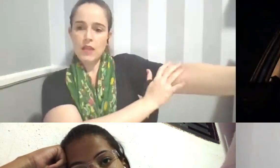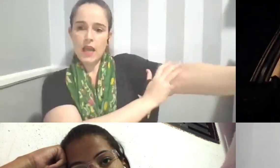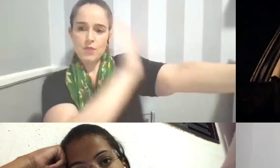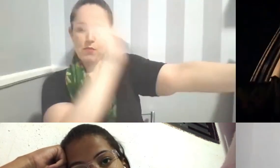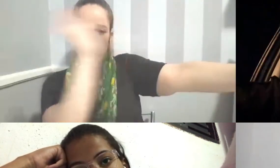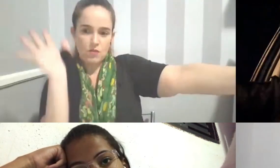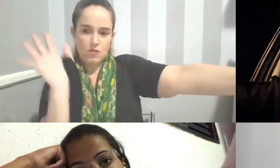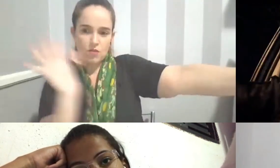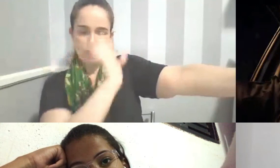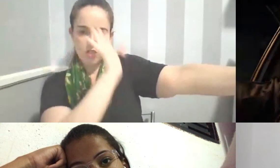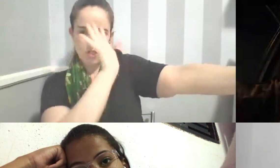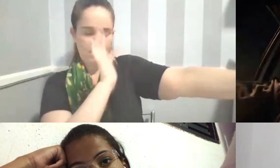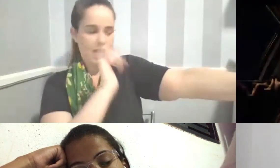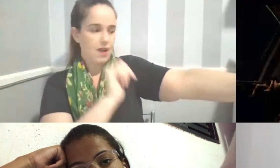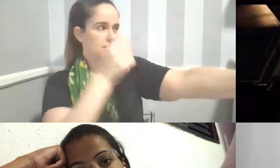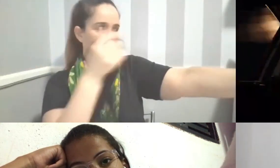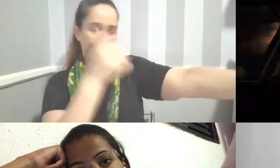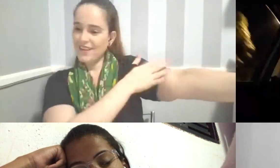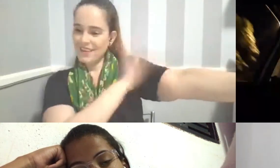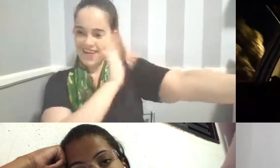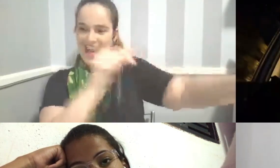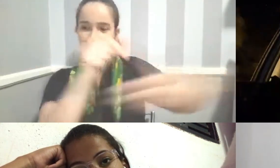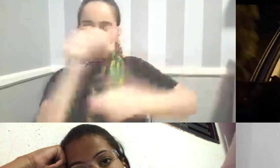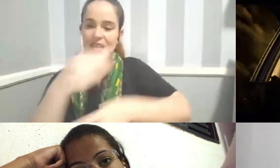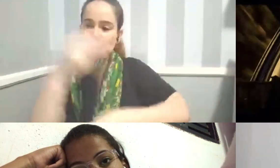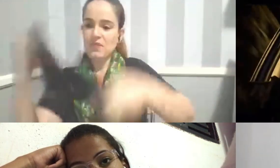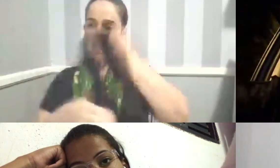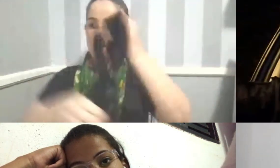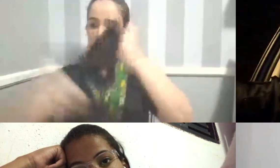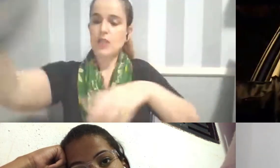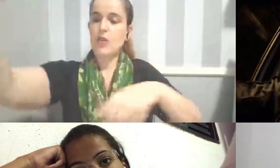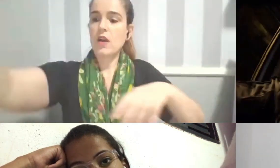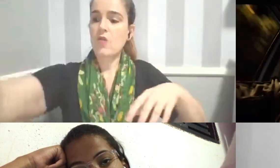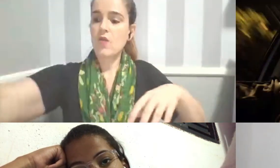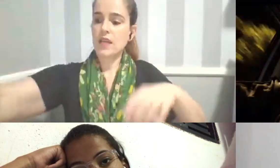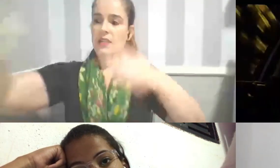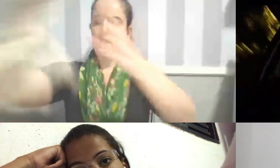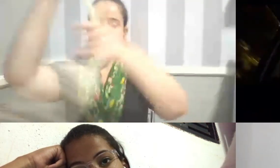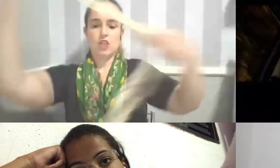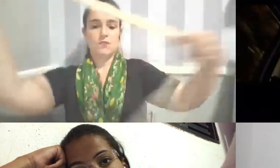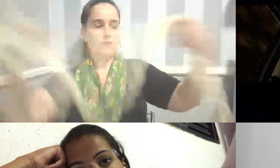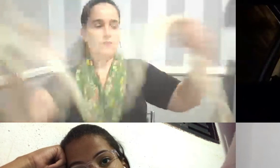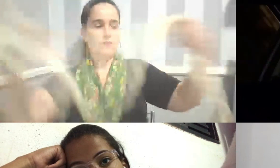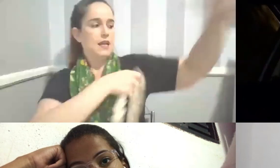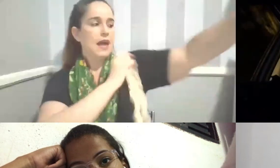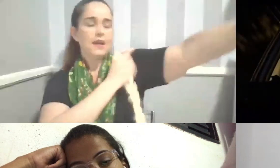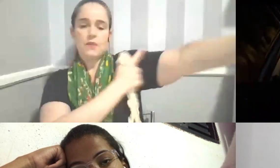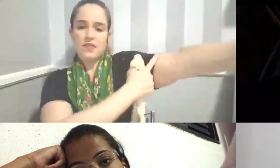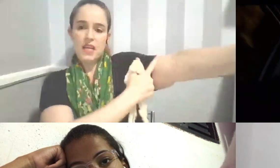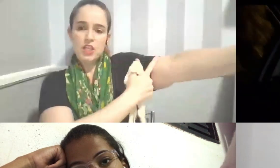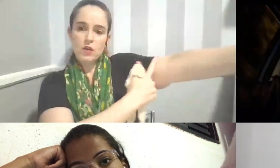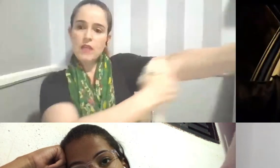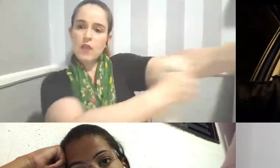situação hipotética, meu braço vai continuar bonitinho, tá? Daqui para frente, deixa eu até trocar a cor da faixa.